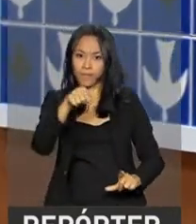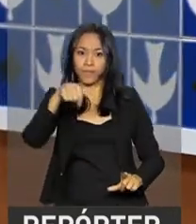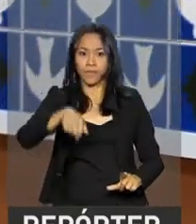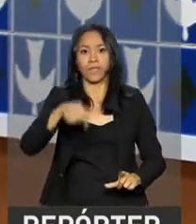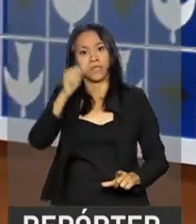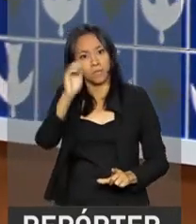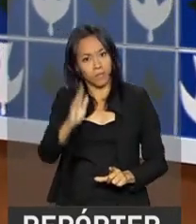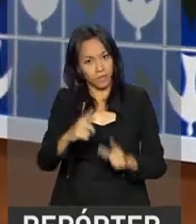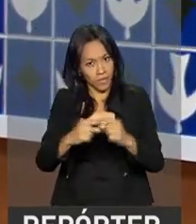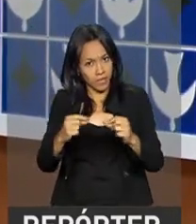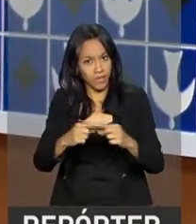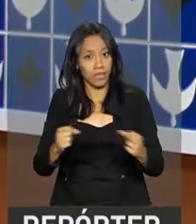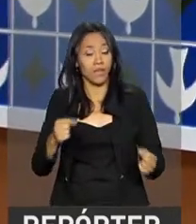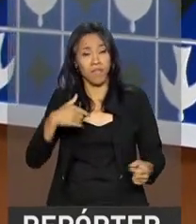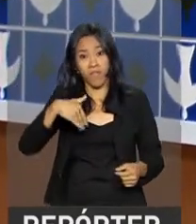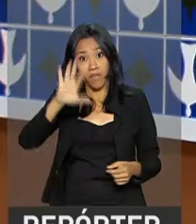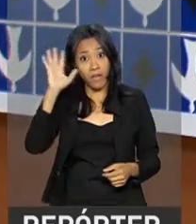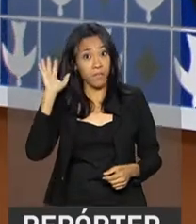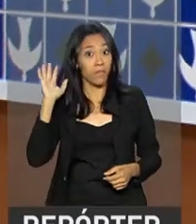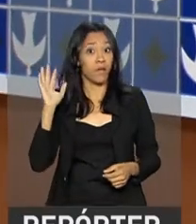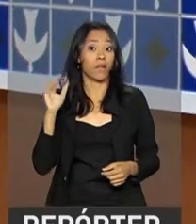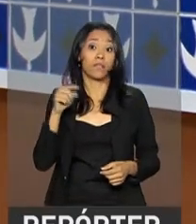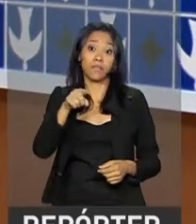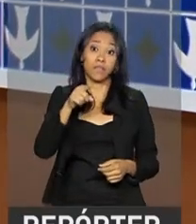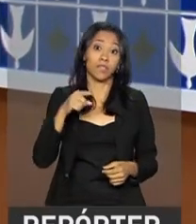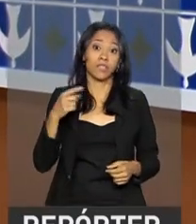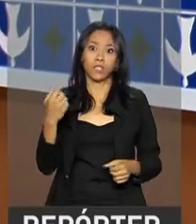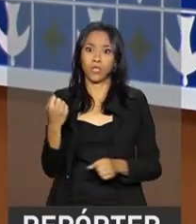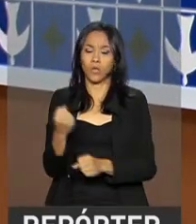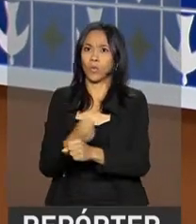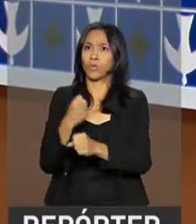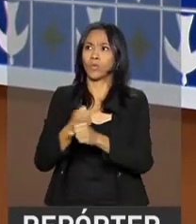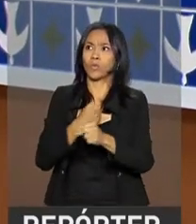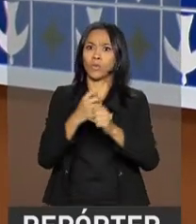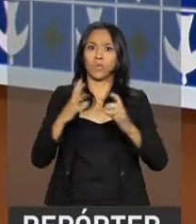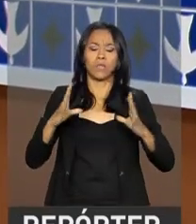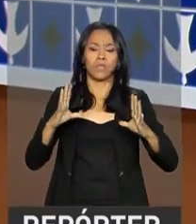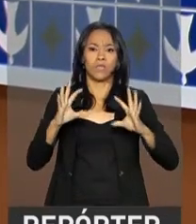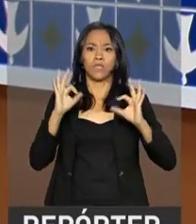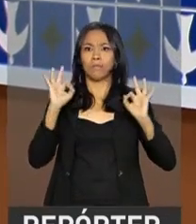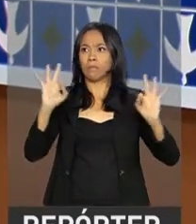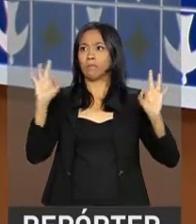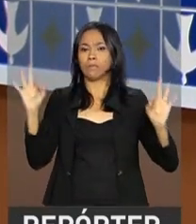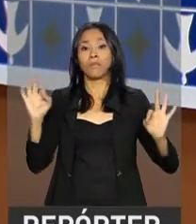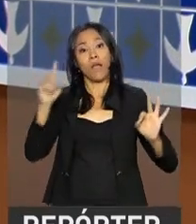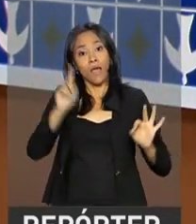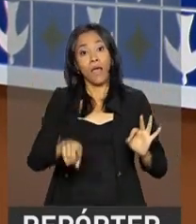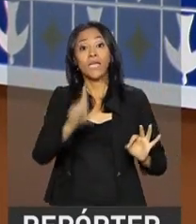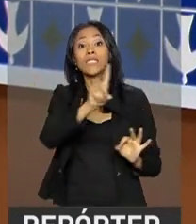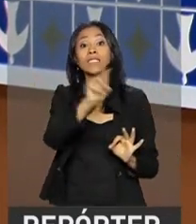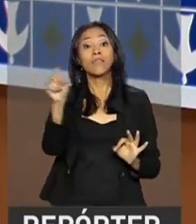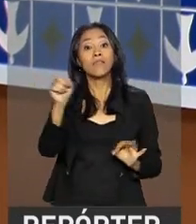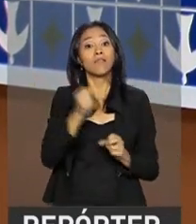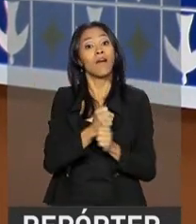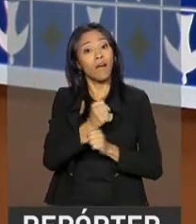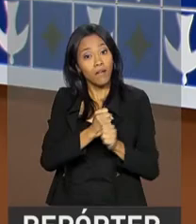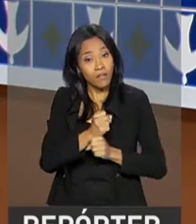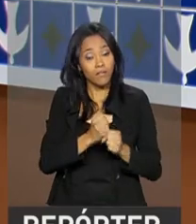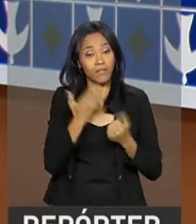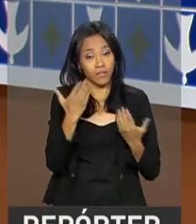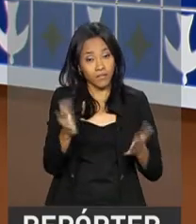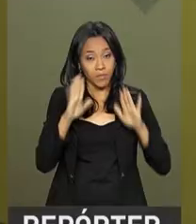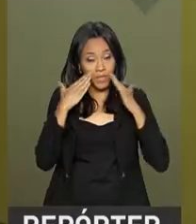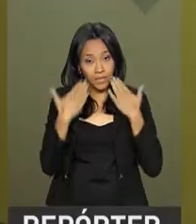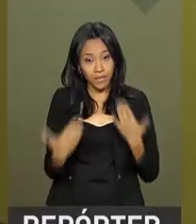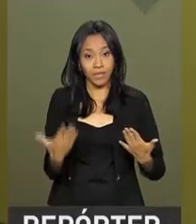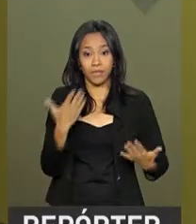muito além das grandes construções e palácios é isso que a exposição 100 anos de athos bulcão apresenta ao público